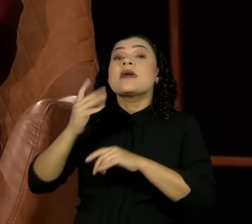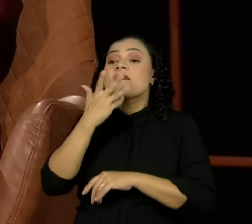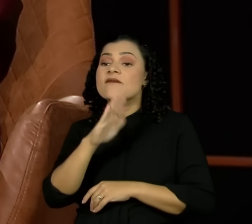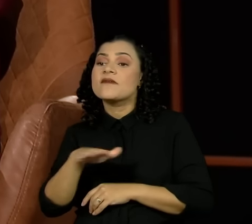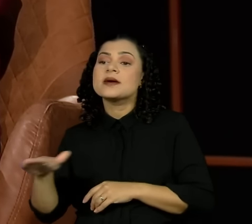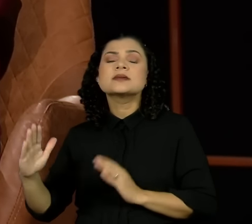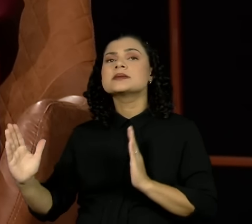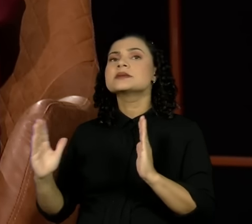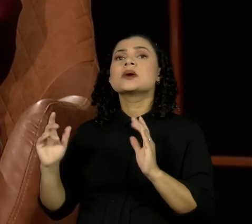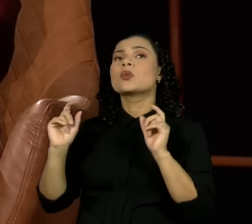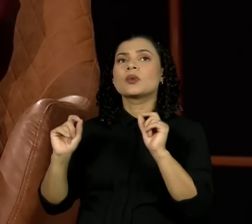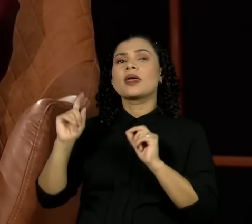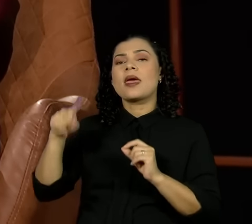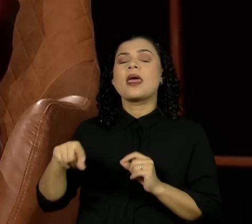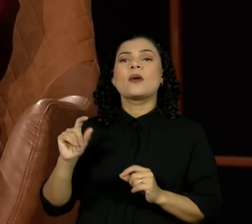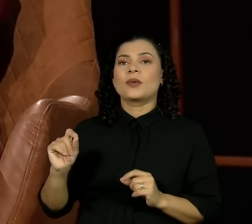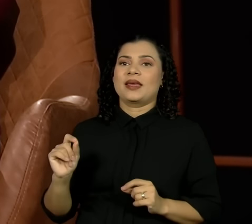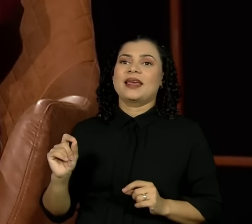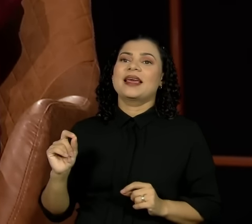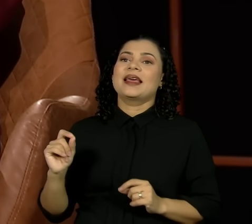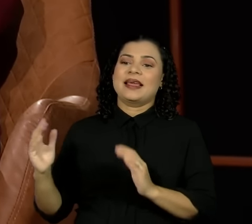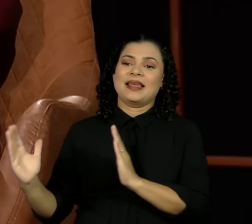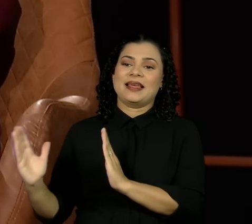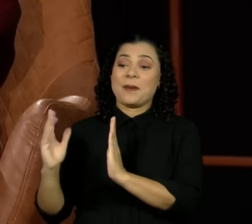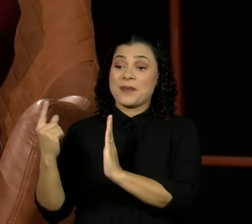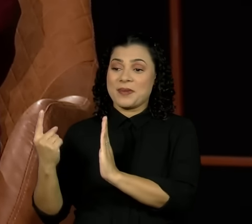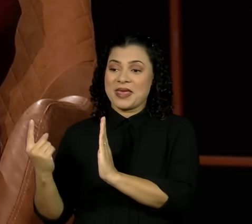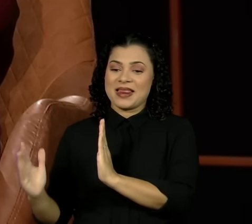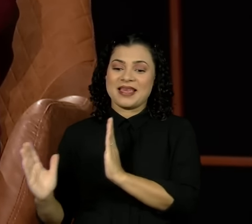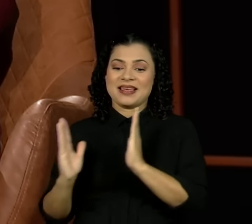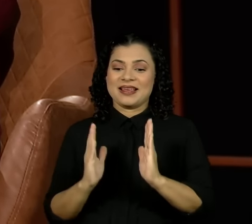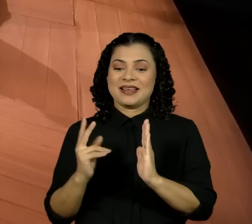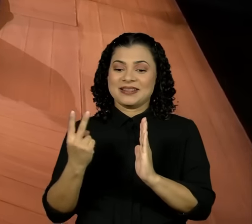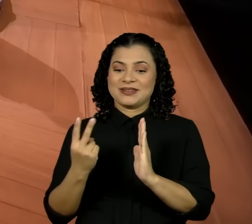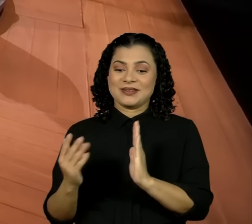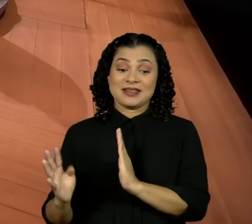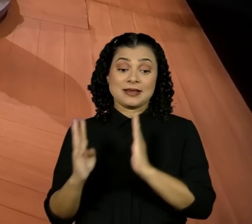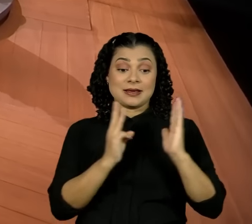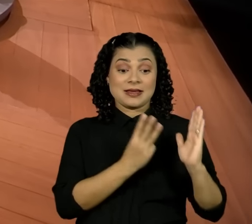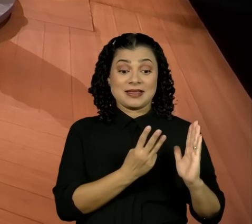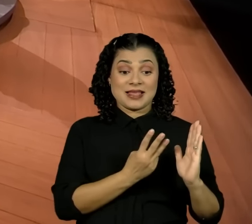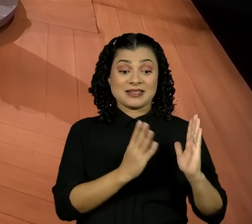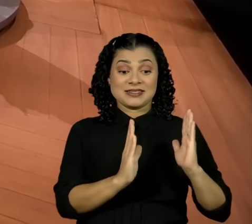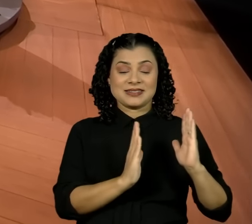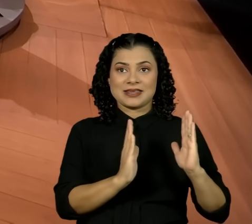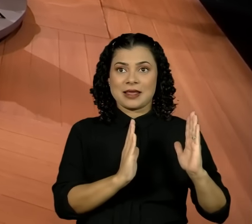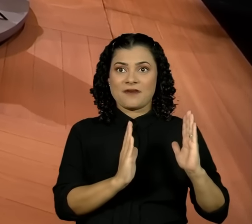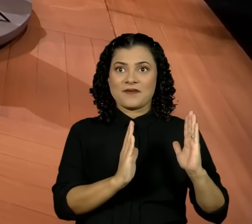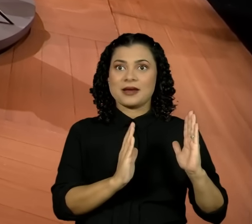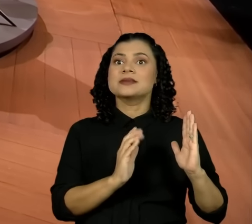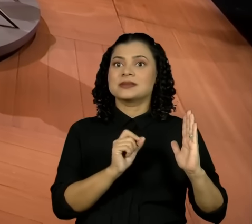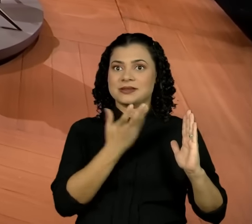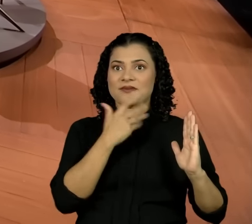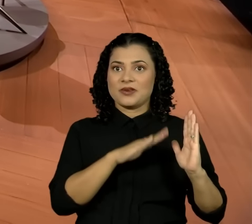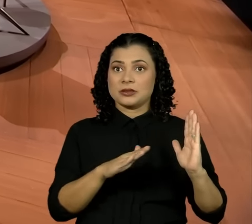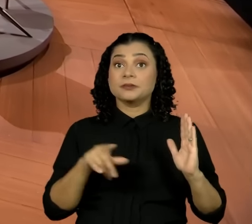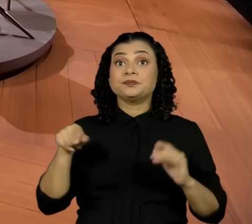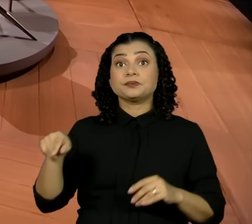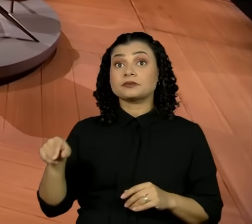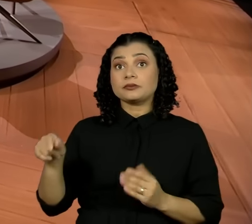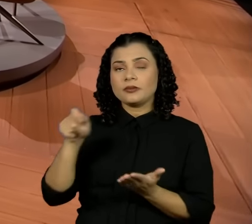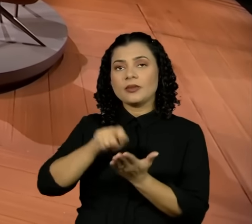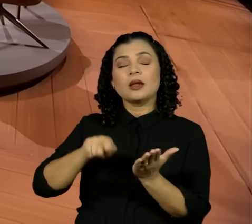chama de terceira infância. Ele diz que a Narizinho tem 7 anos, é preta, ele